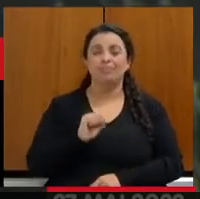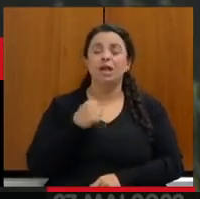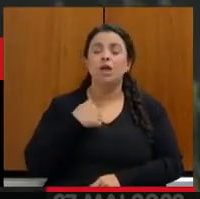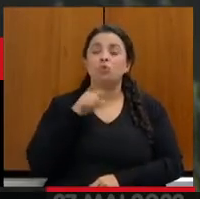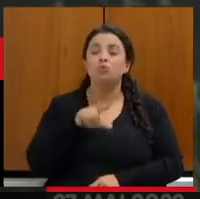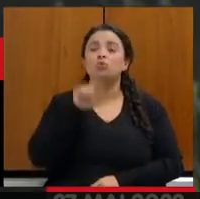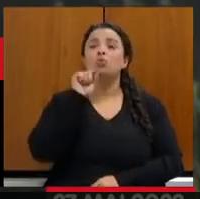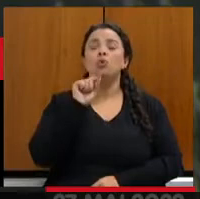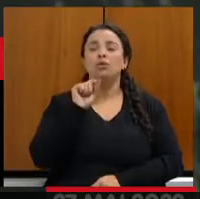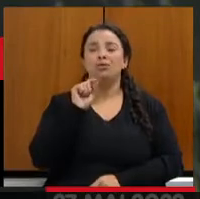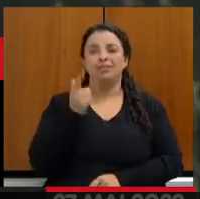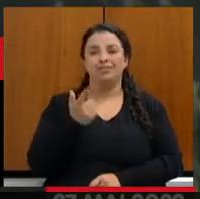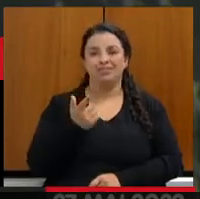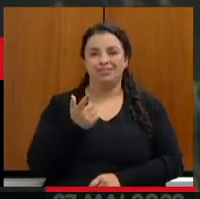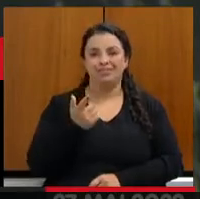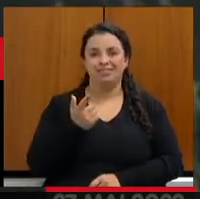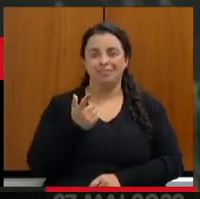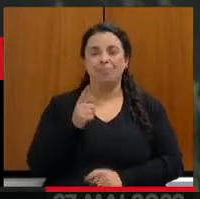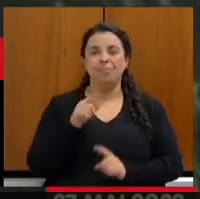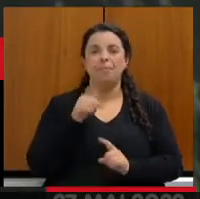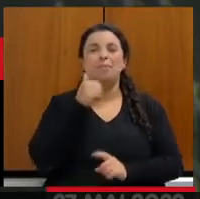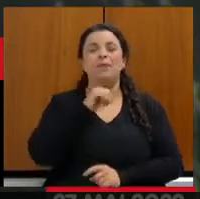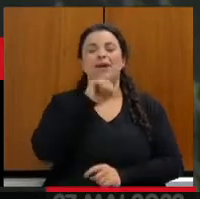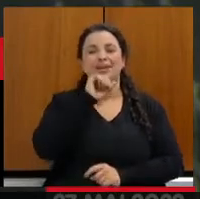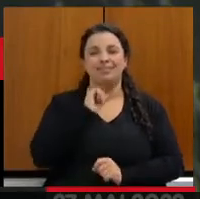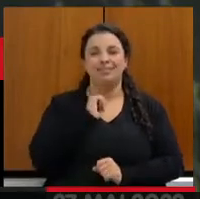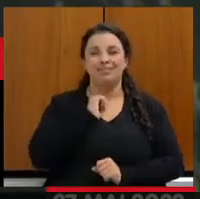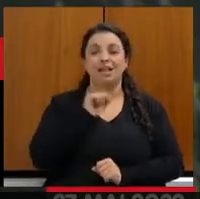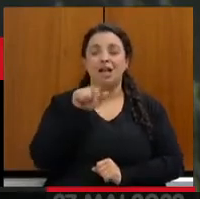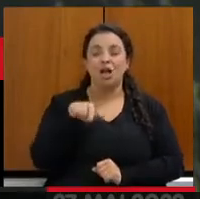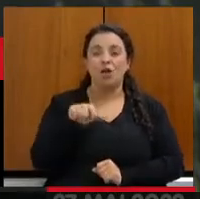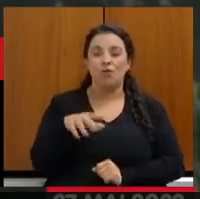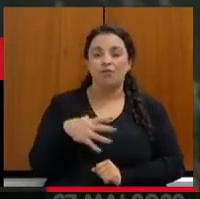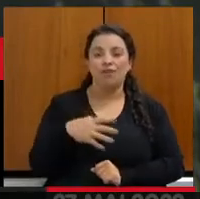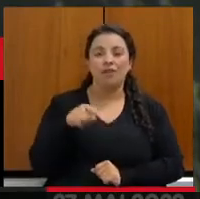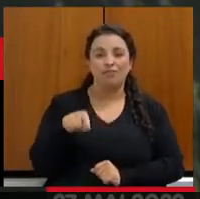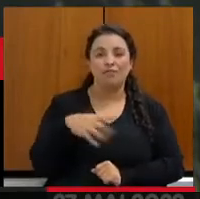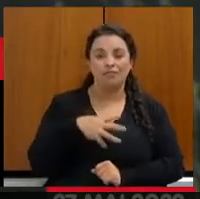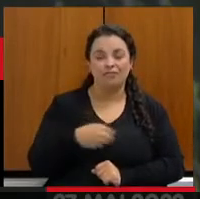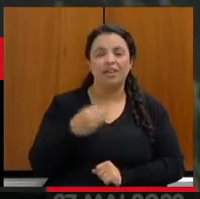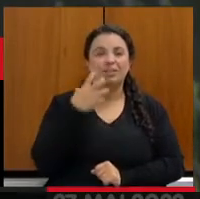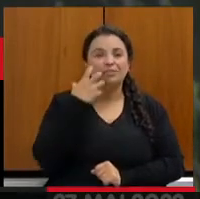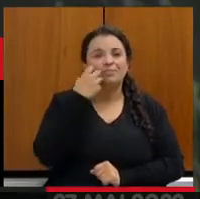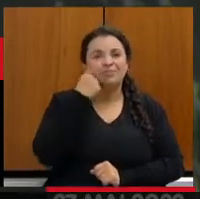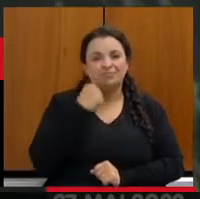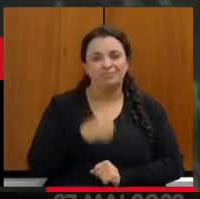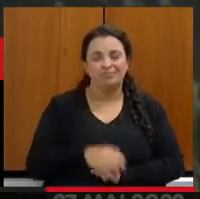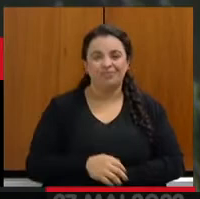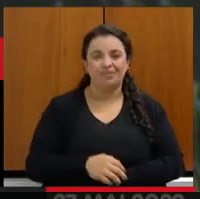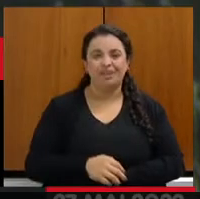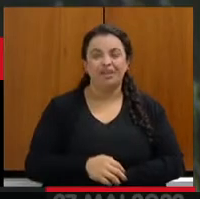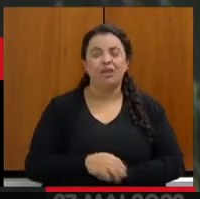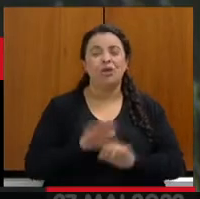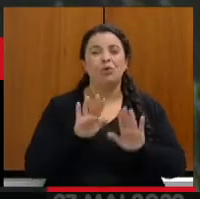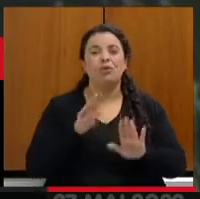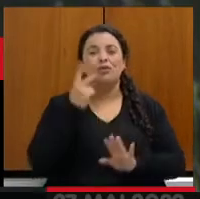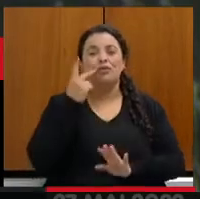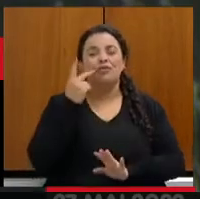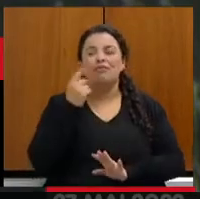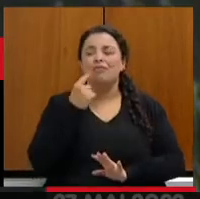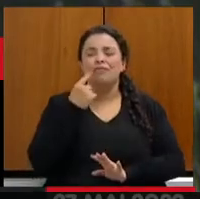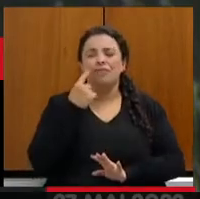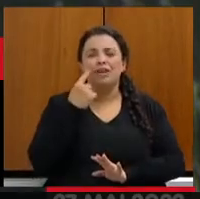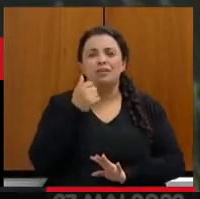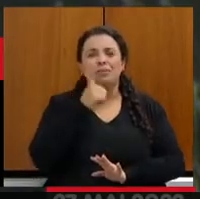a mãe adotiva e quando eu vejo a mãe a Clamar Tutto quanto